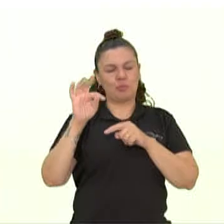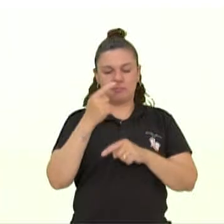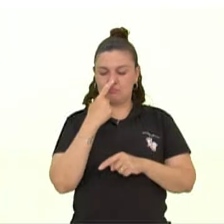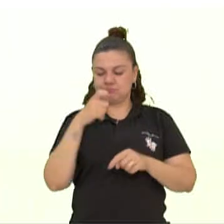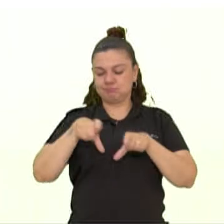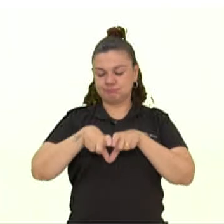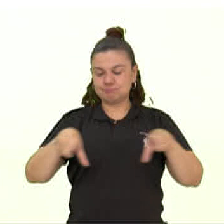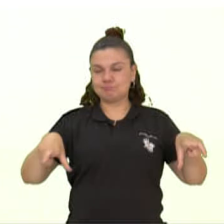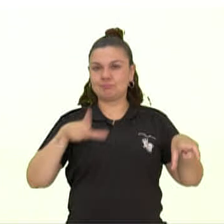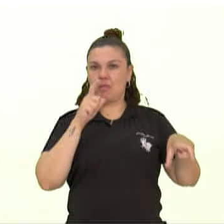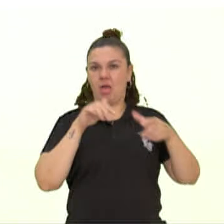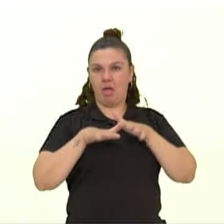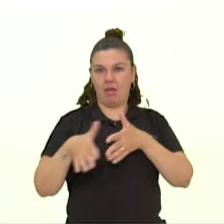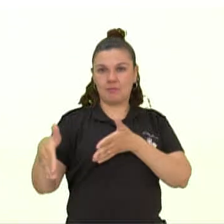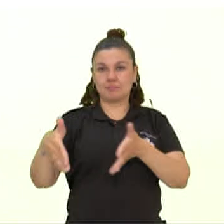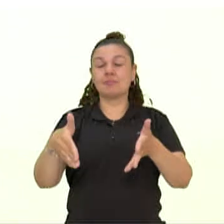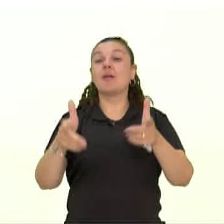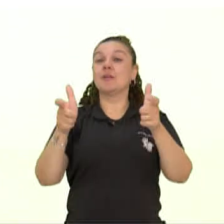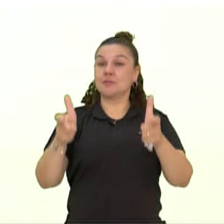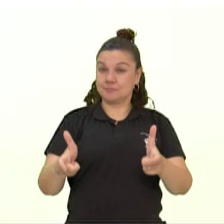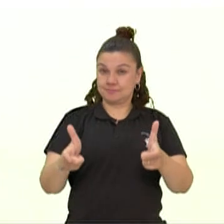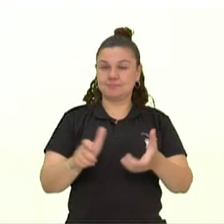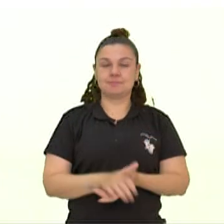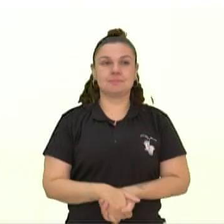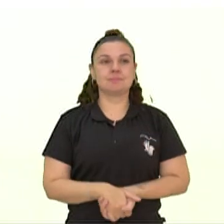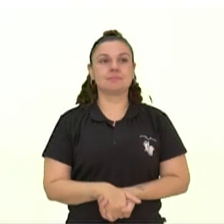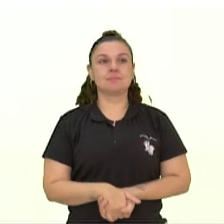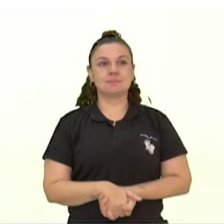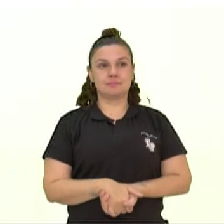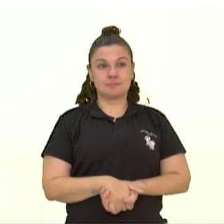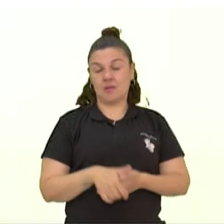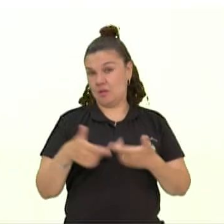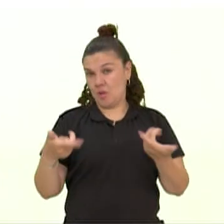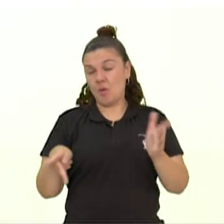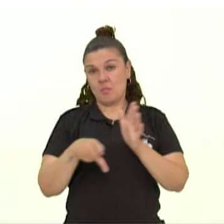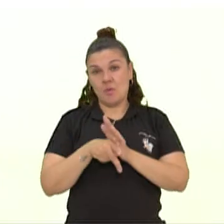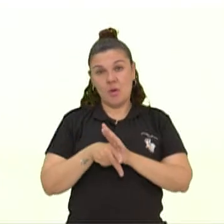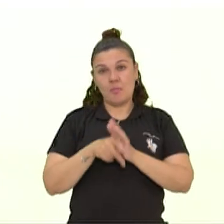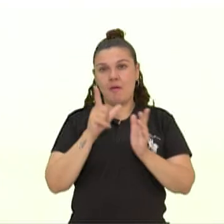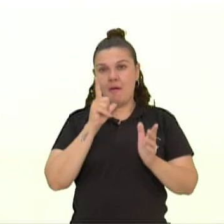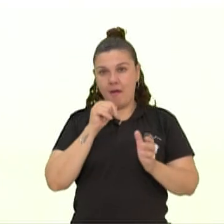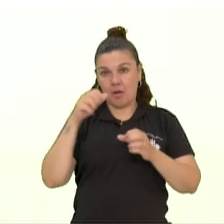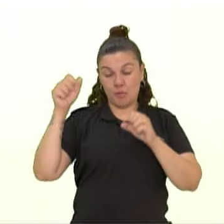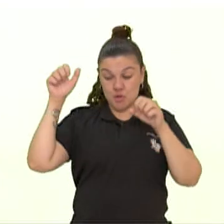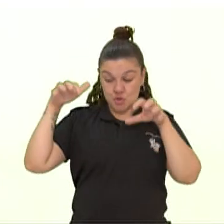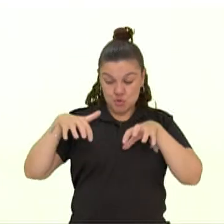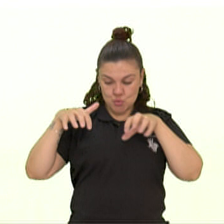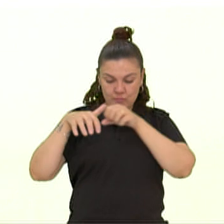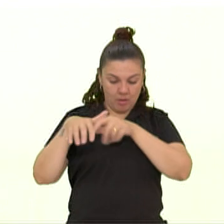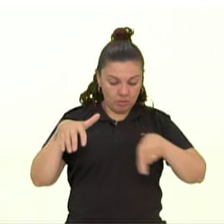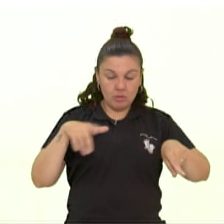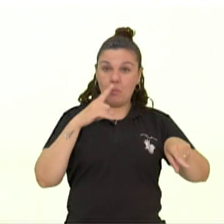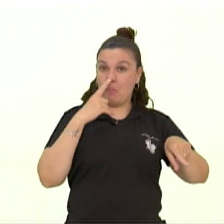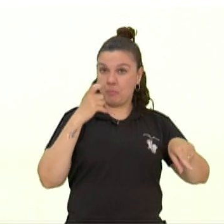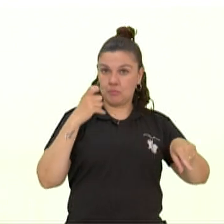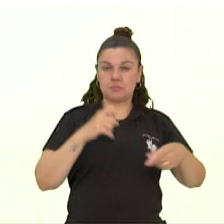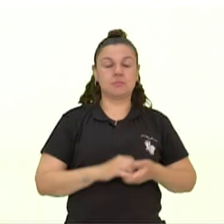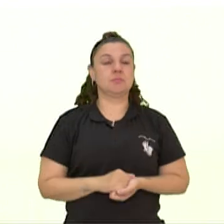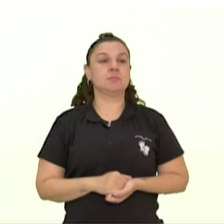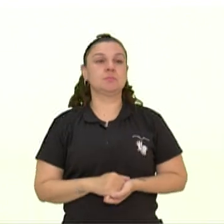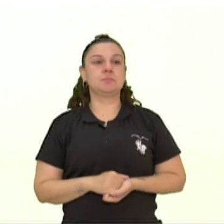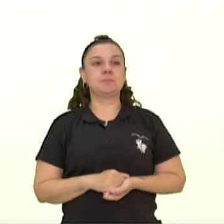que por vezes é lançado em galerias pluviais, que deveriam escoar a água da chuva, certo?